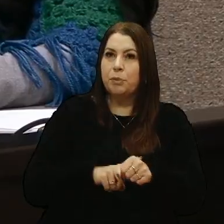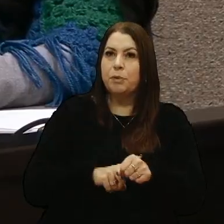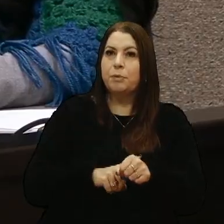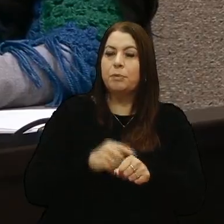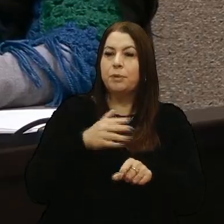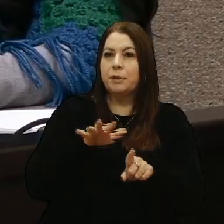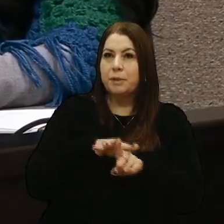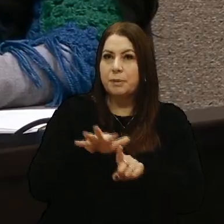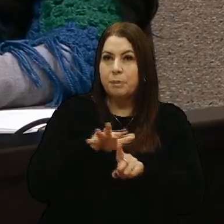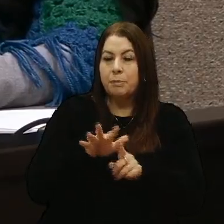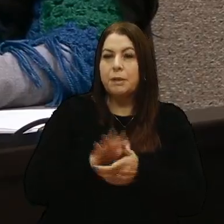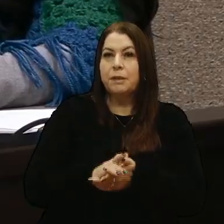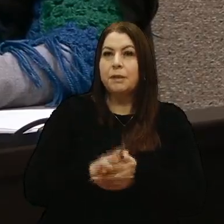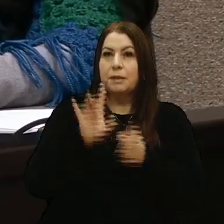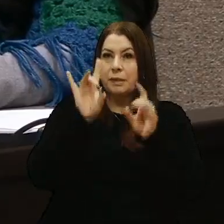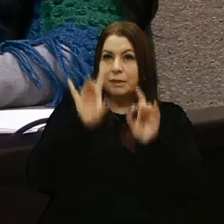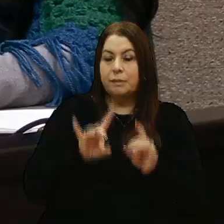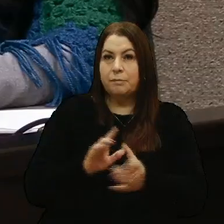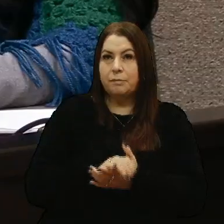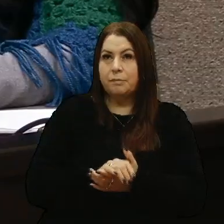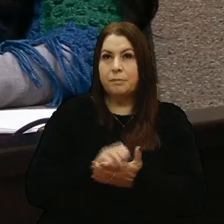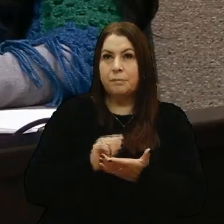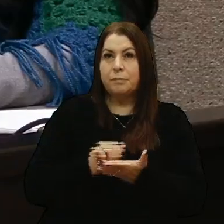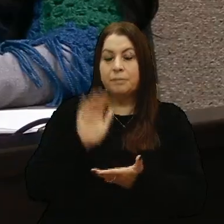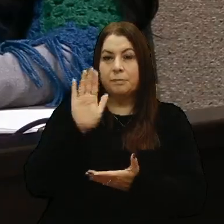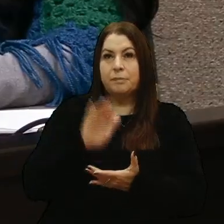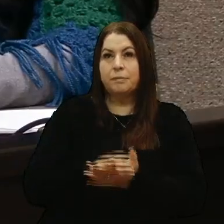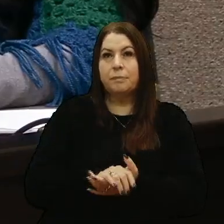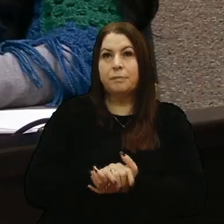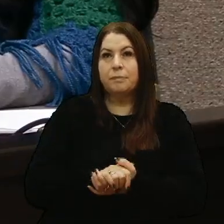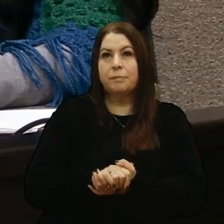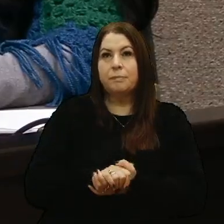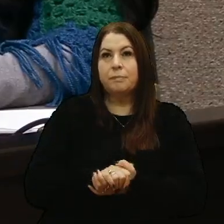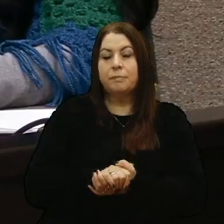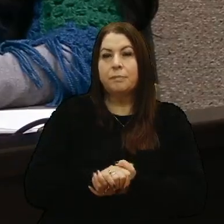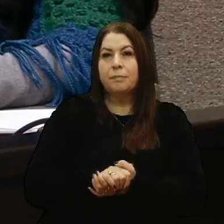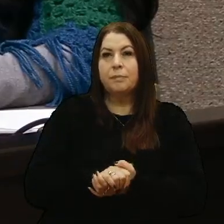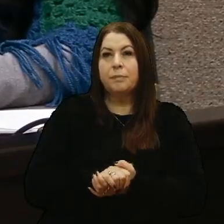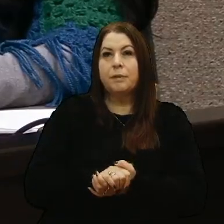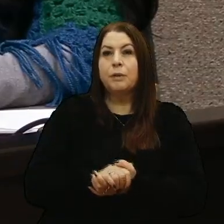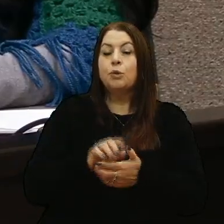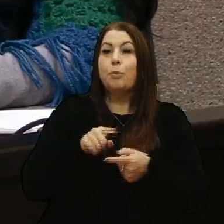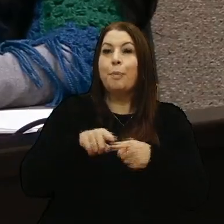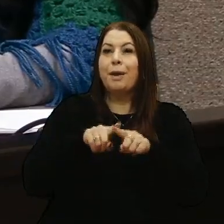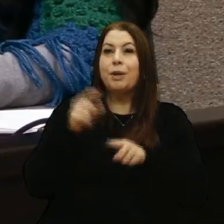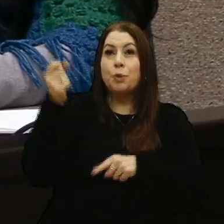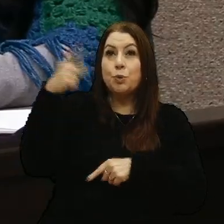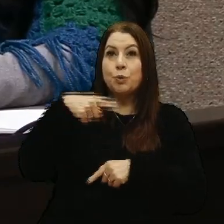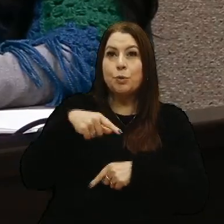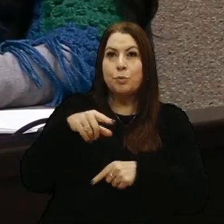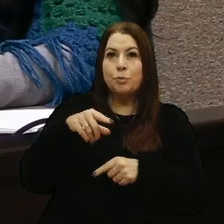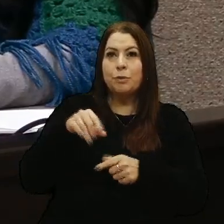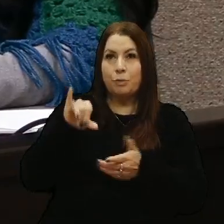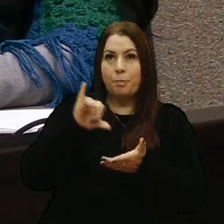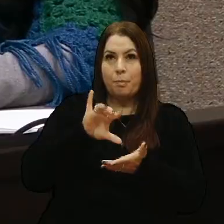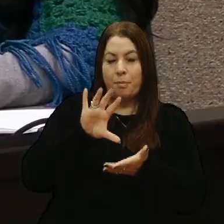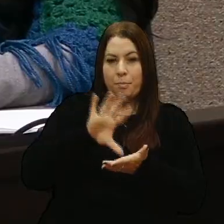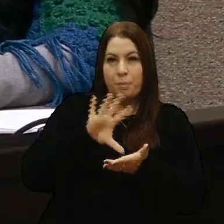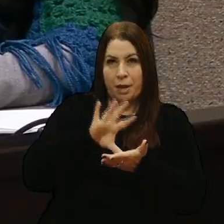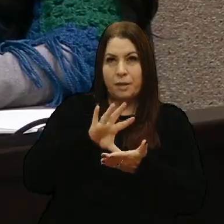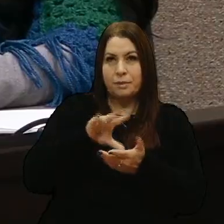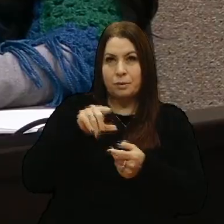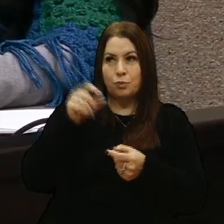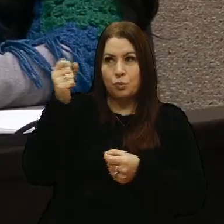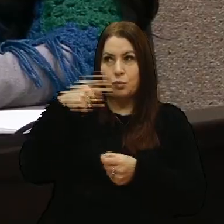nossas demandas, em especial a questão lá do Parque do Sol, né? Na Praça do Sol,